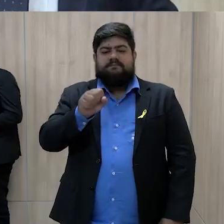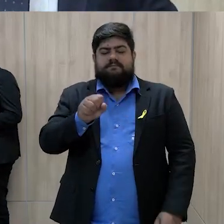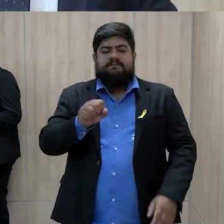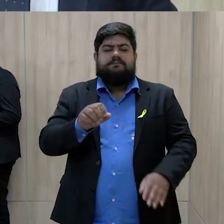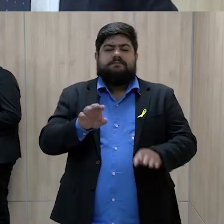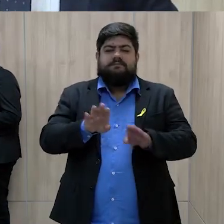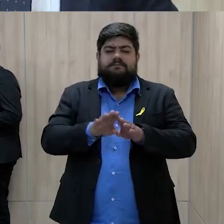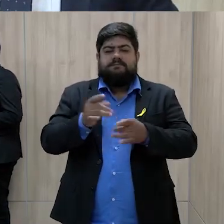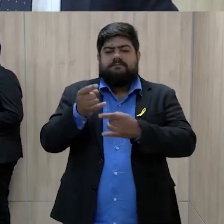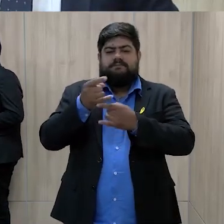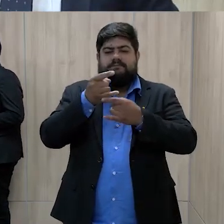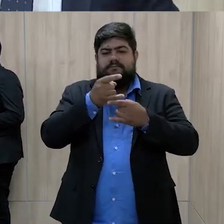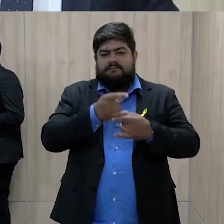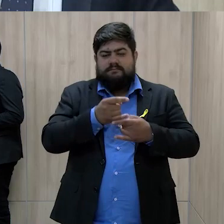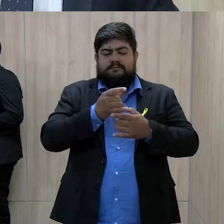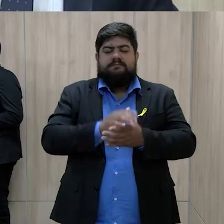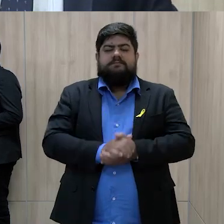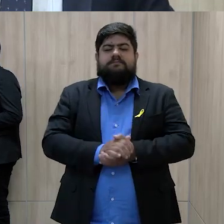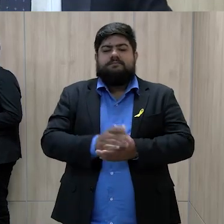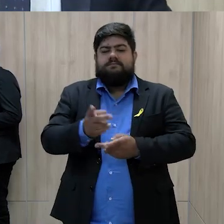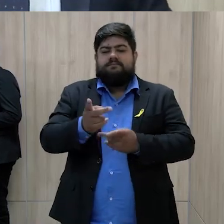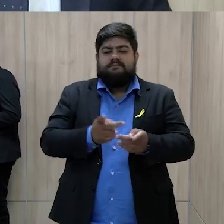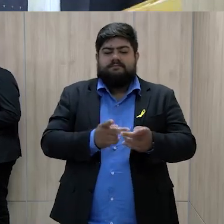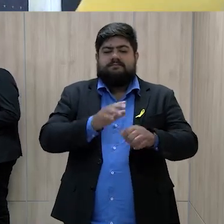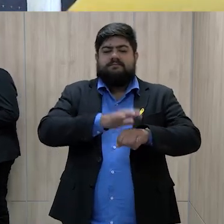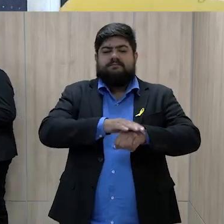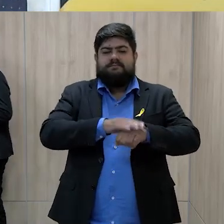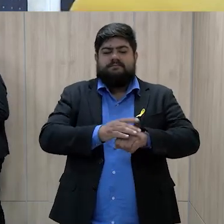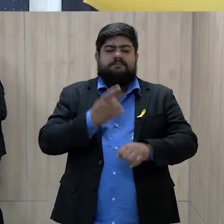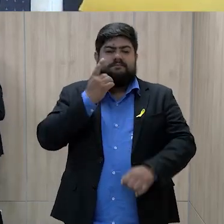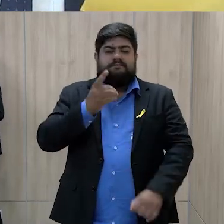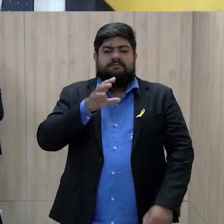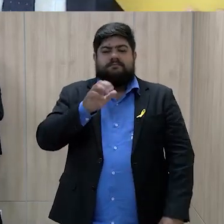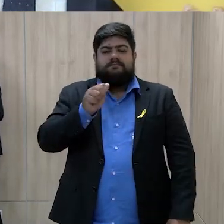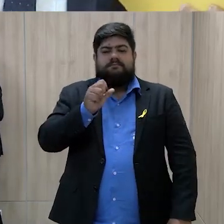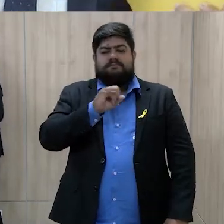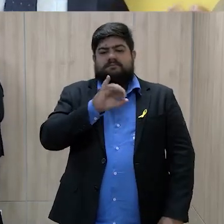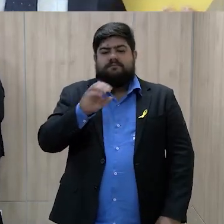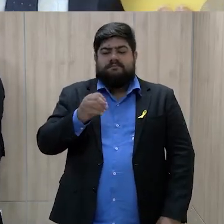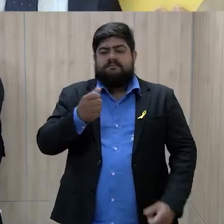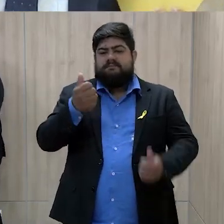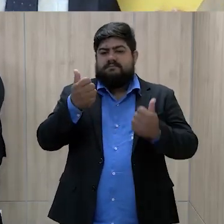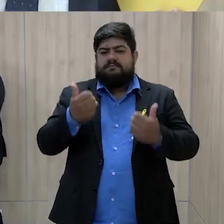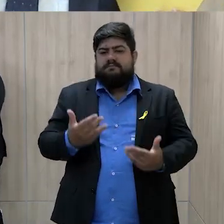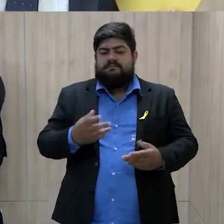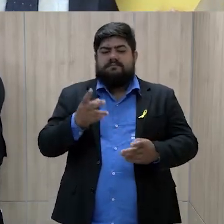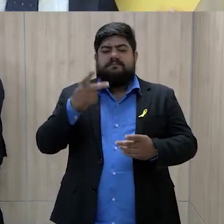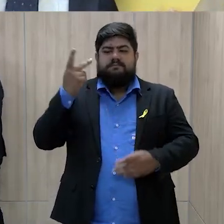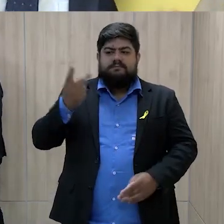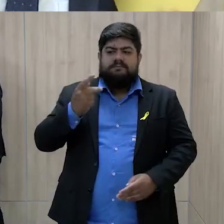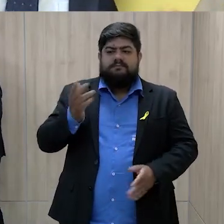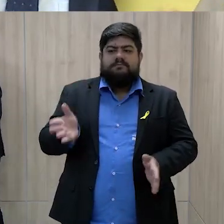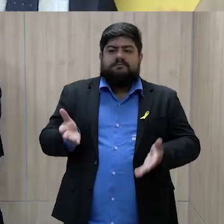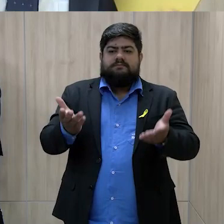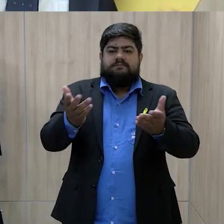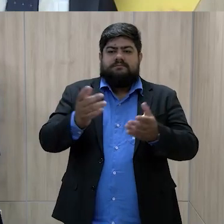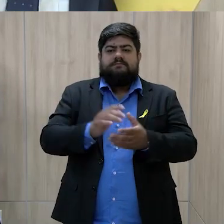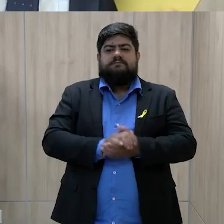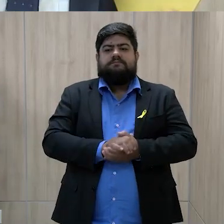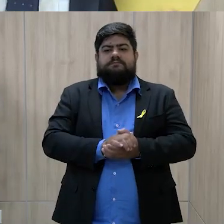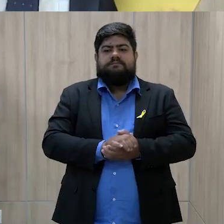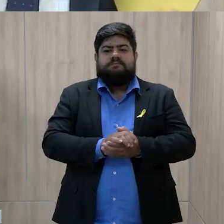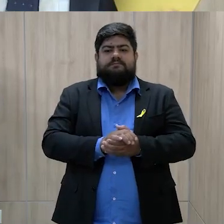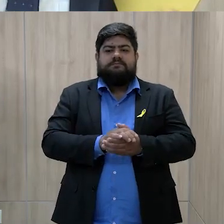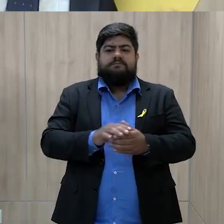delegada Lucas que encontra-se de forma remota o presente projeto de autoria Deputado Cássio Góes ele dispõe sobre uma política estadual de